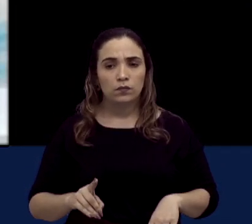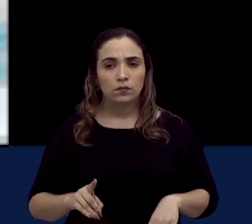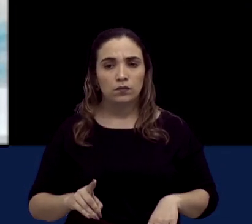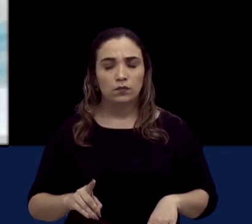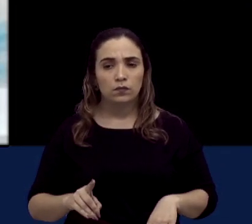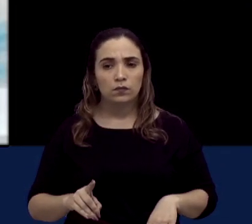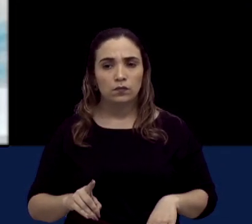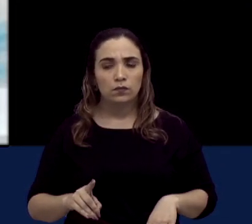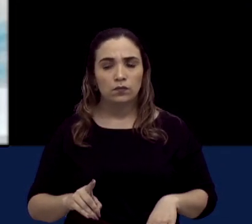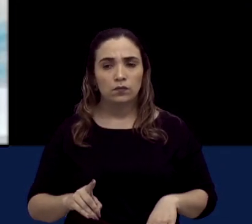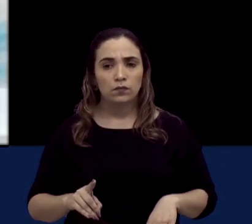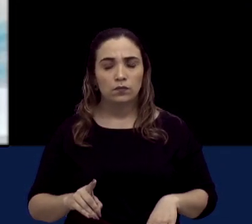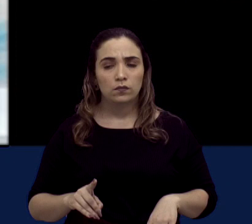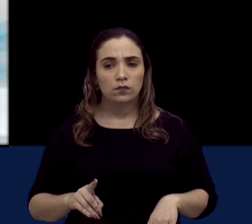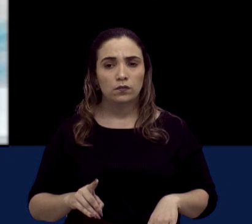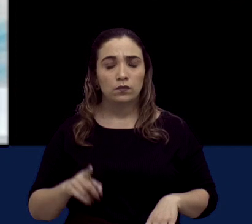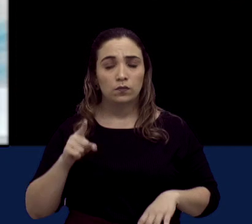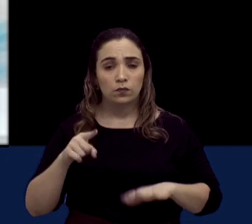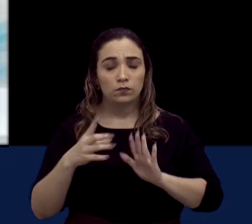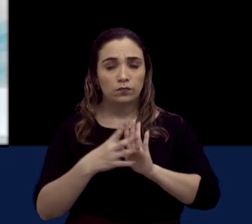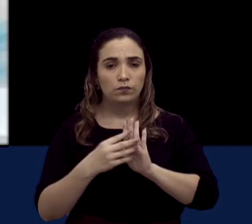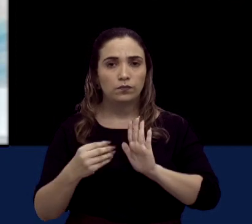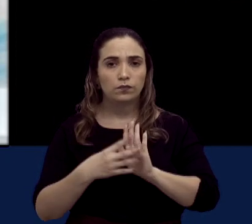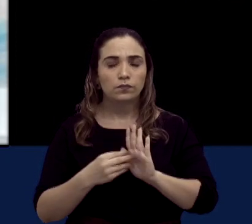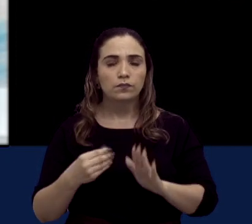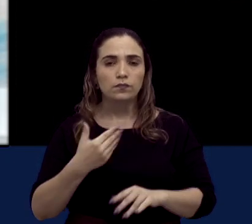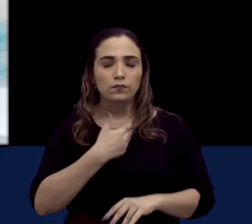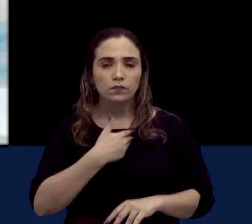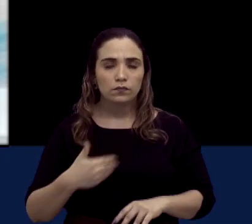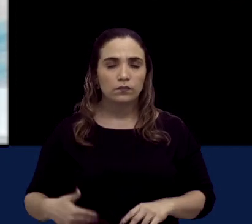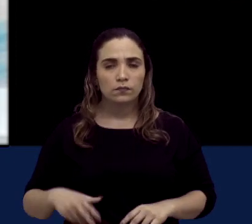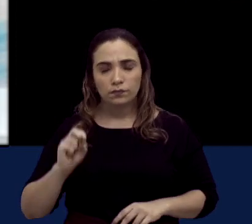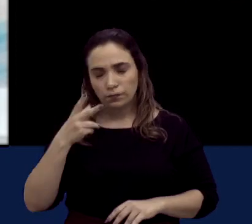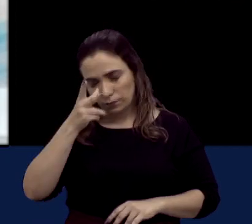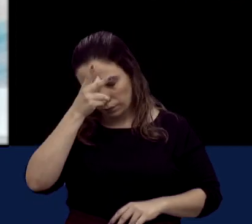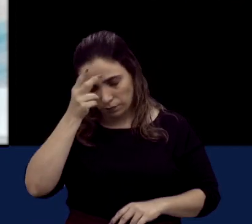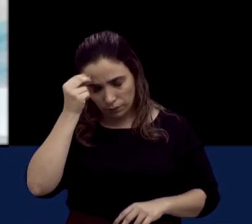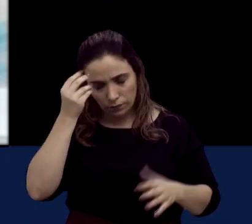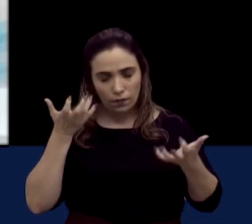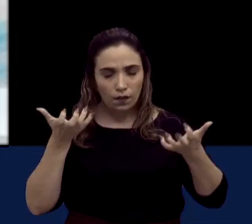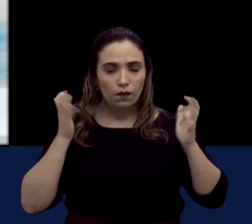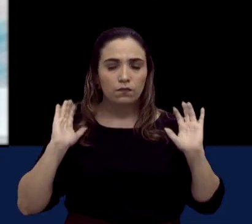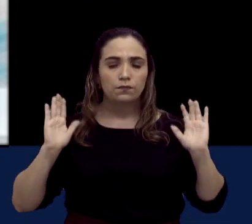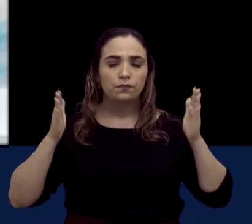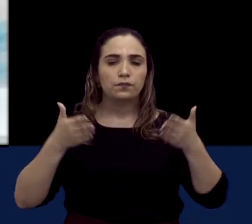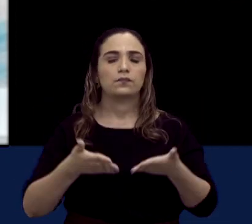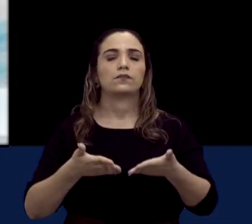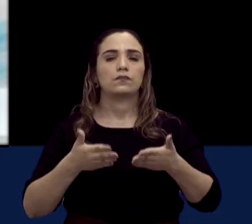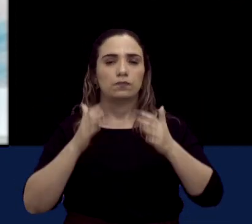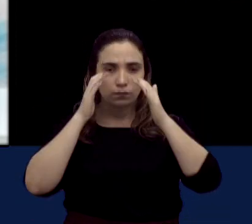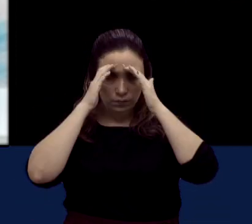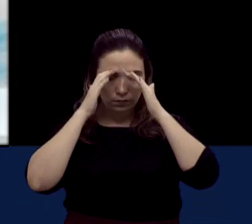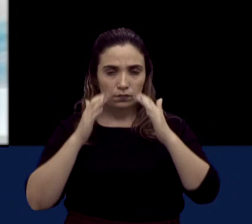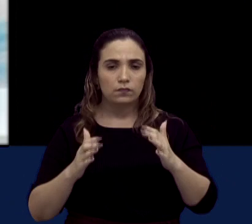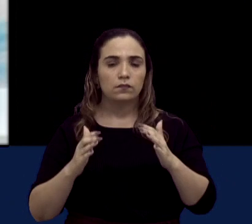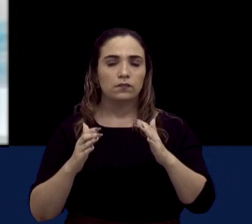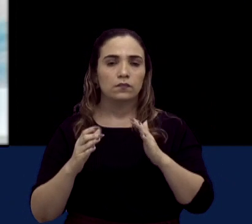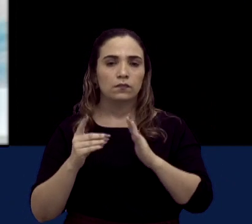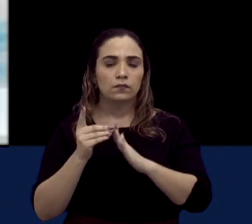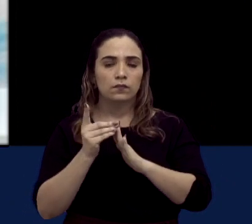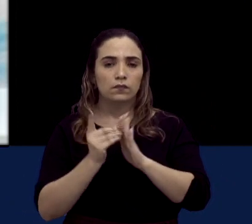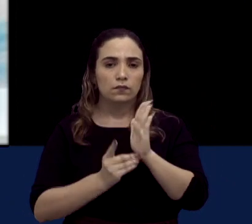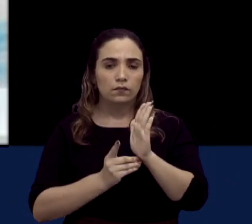quando aquele poder, o poder executivo, ele quer focar no cumprimento das